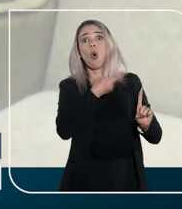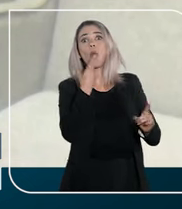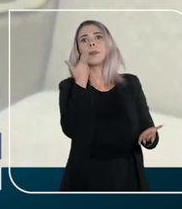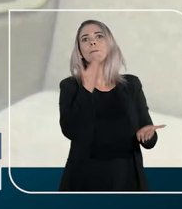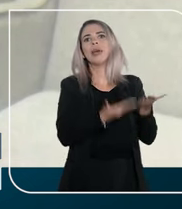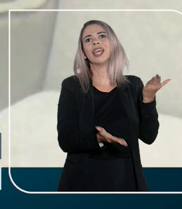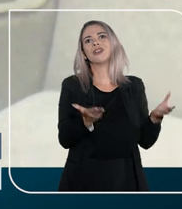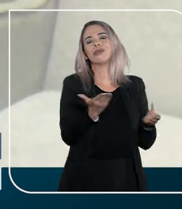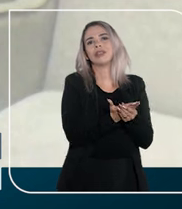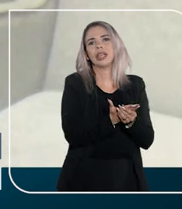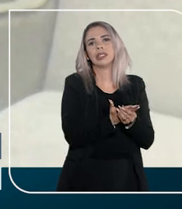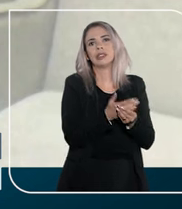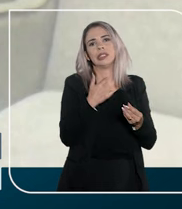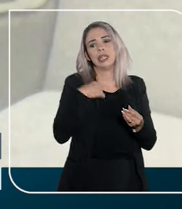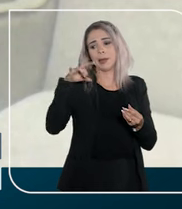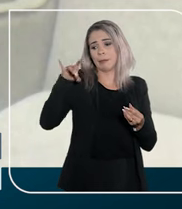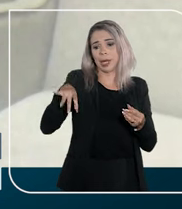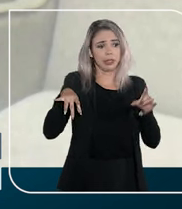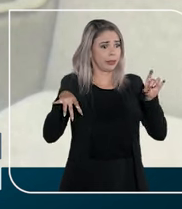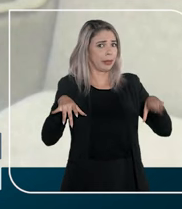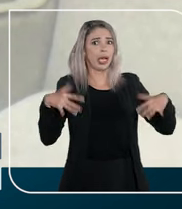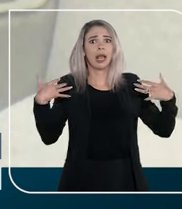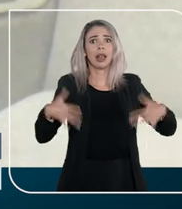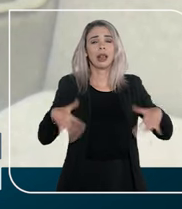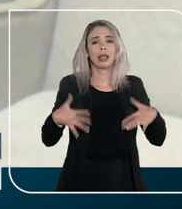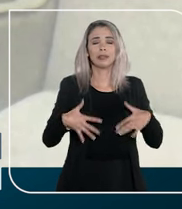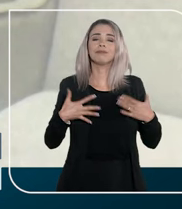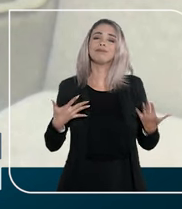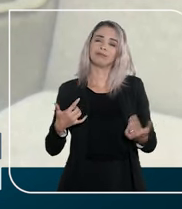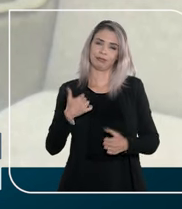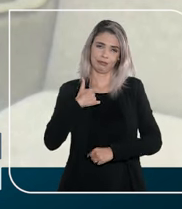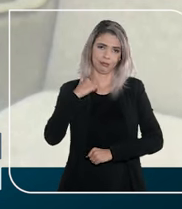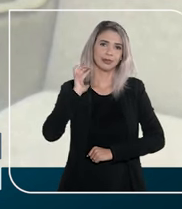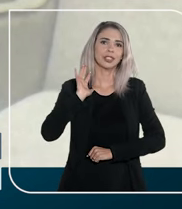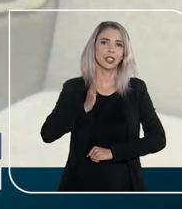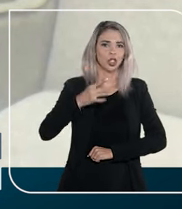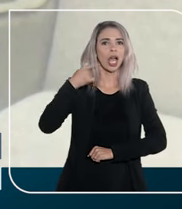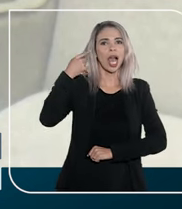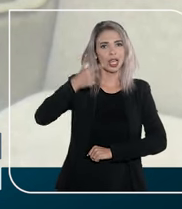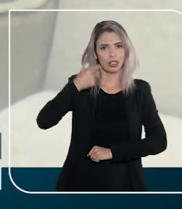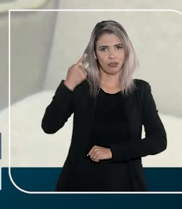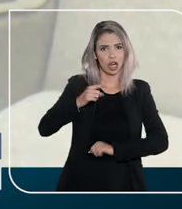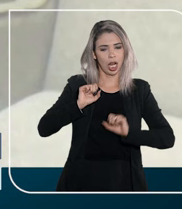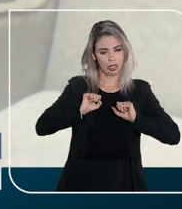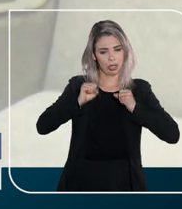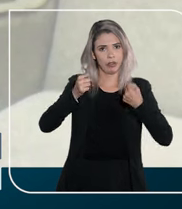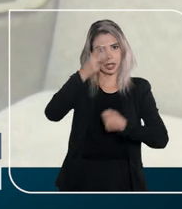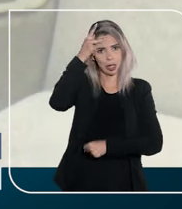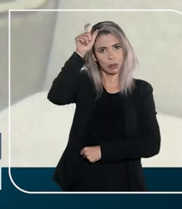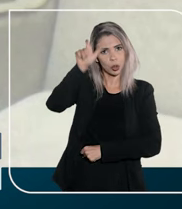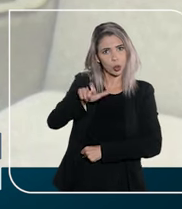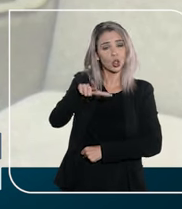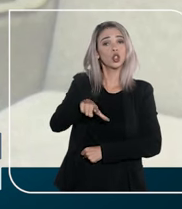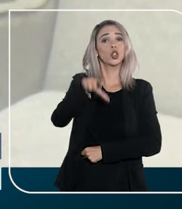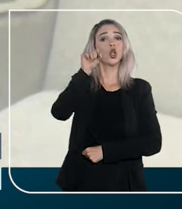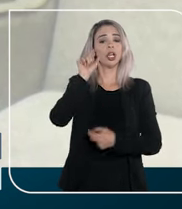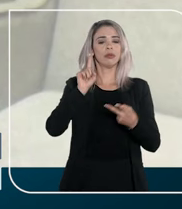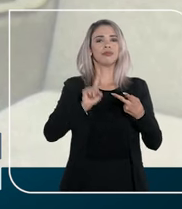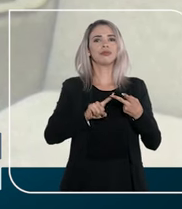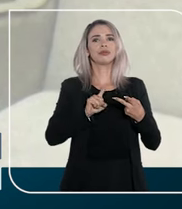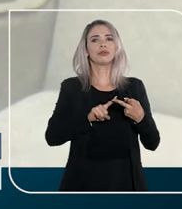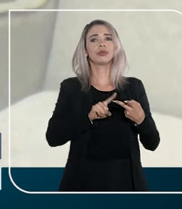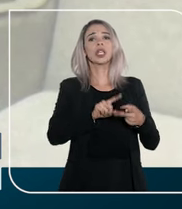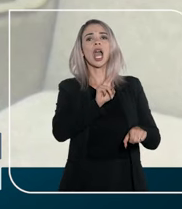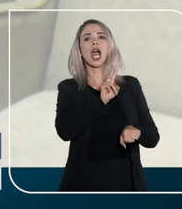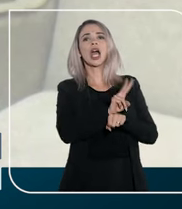segundo cargo. Então, eu, particularmente, já advoguei para candidatos que optaram pela reserva da